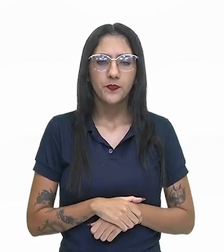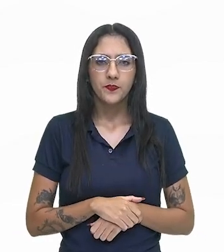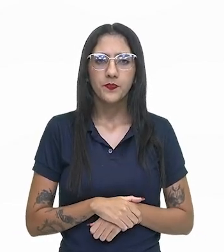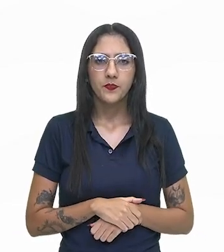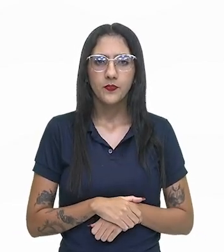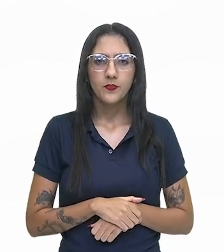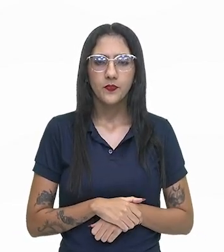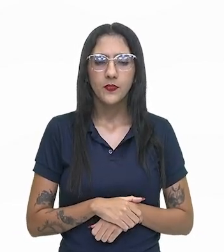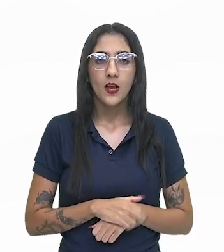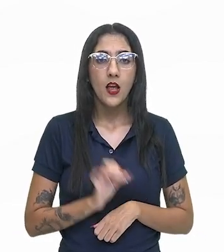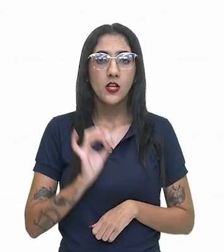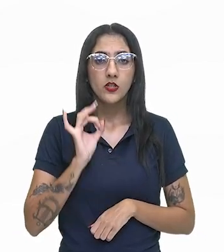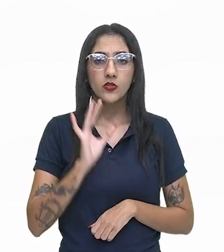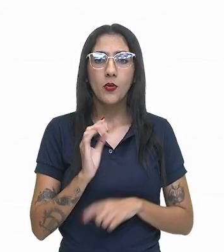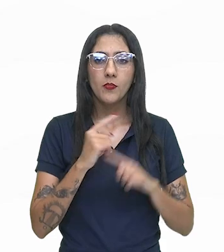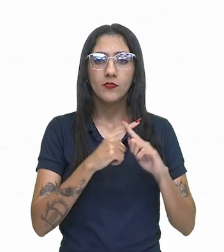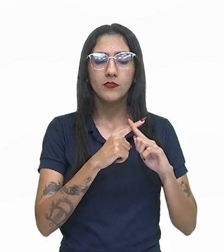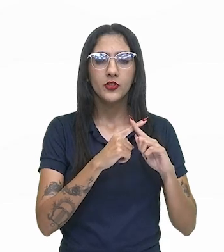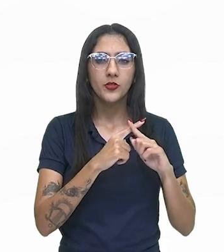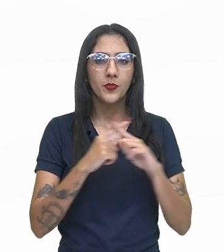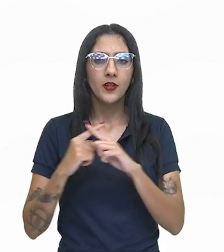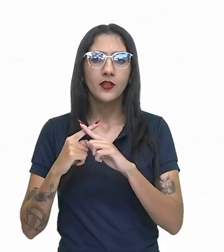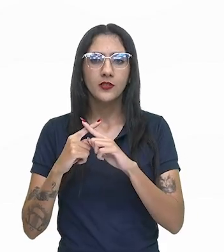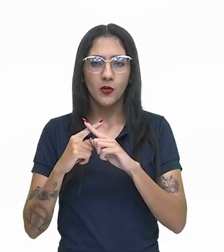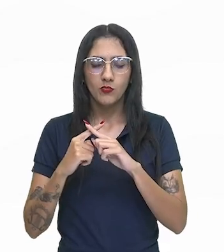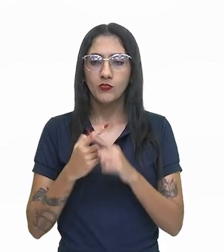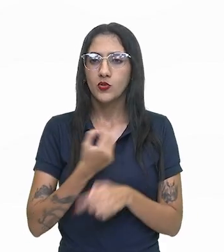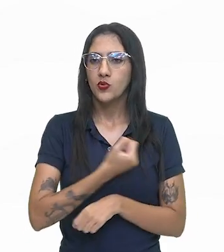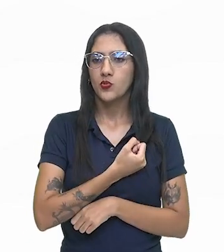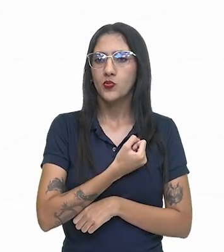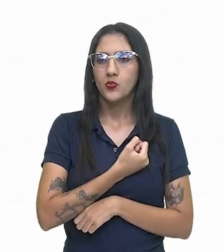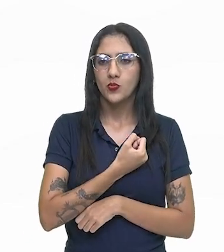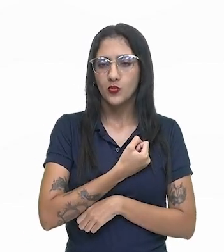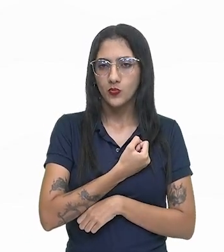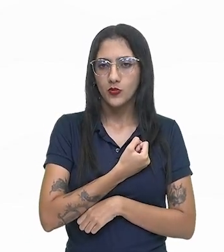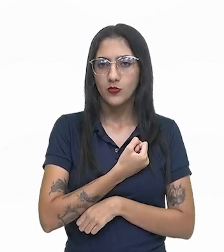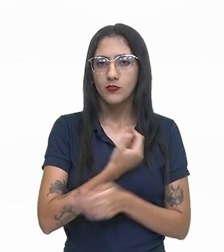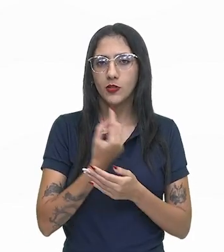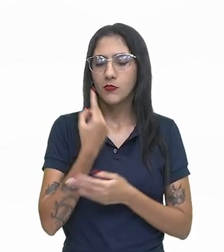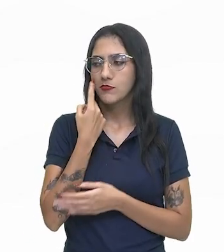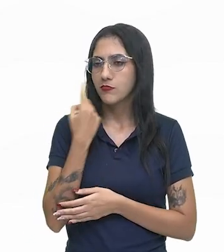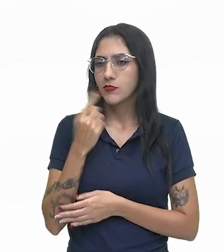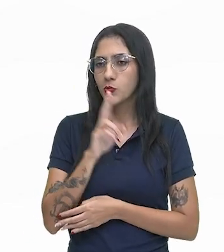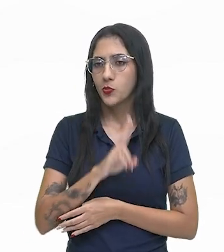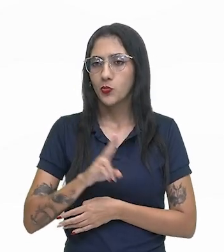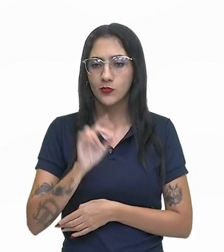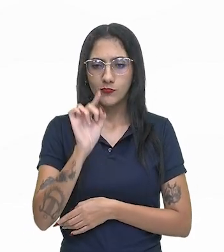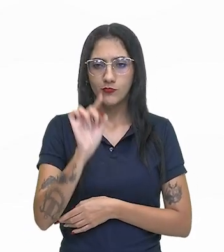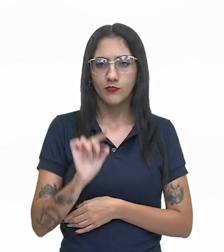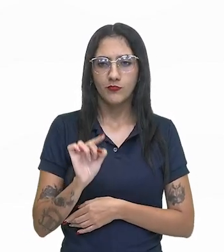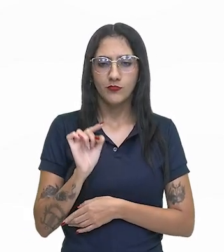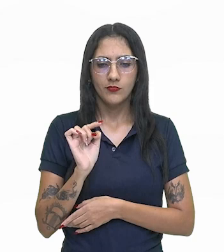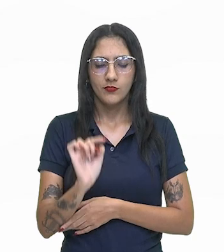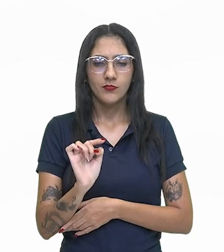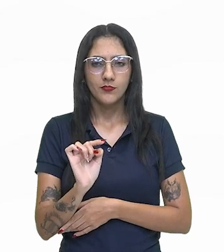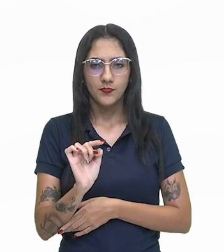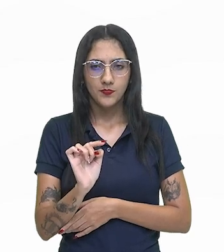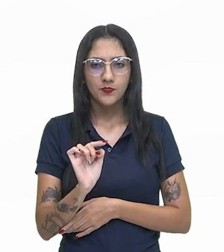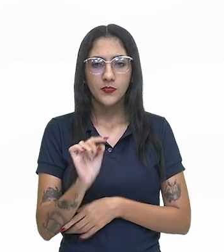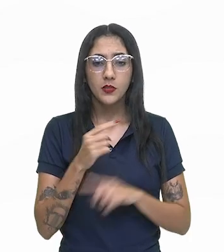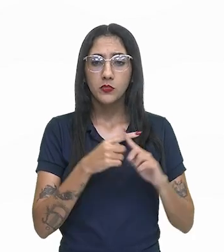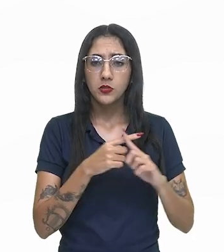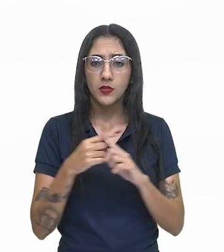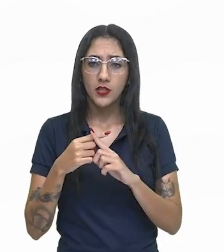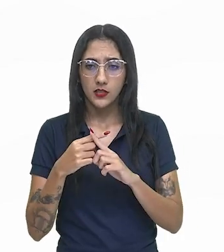essa multiplicação de um determinado valor, né? Ele é simbolizado aí com essa exclamação, pelos seus antecessores